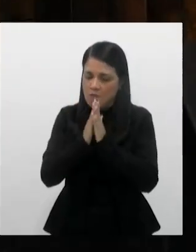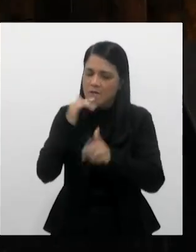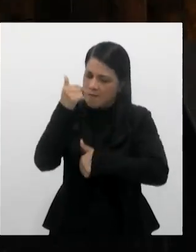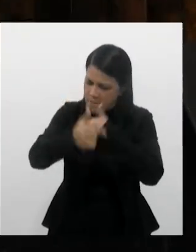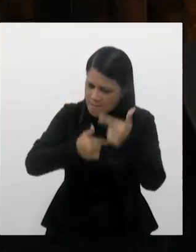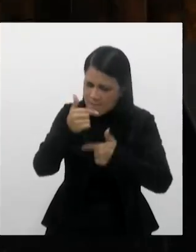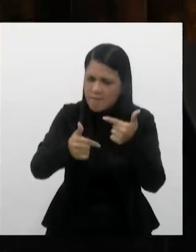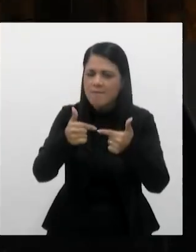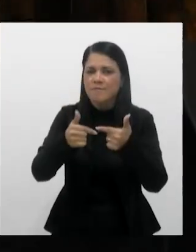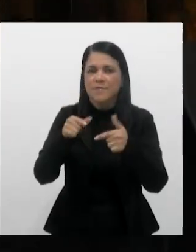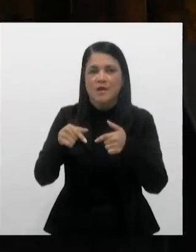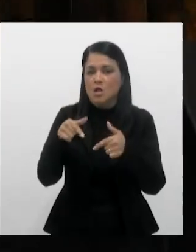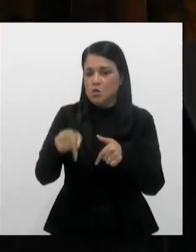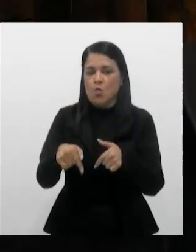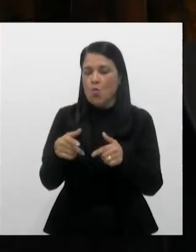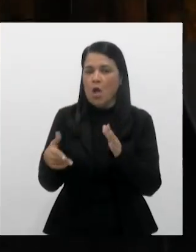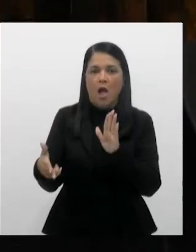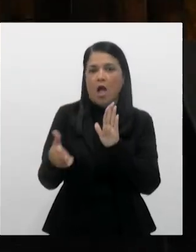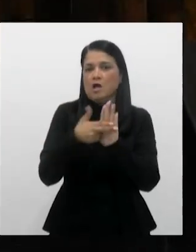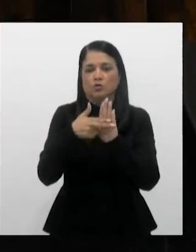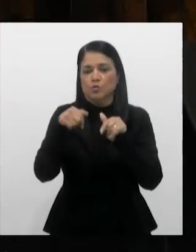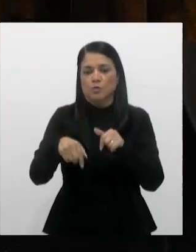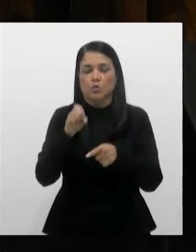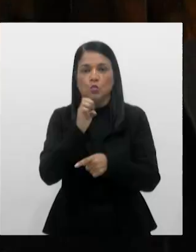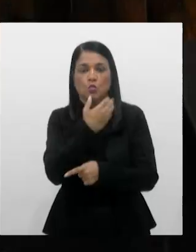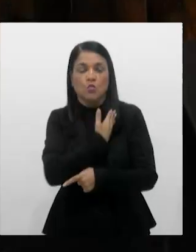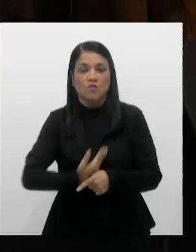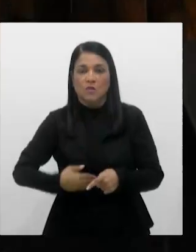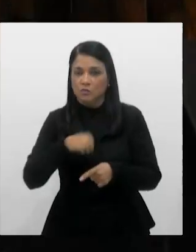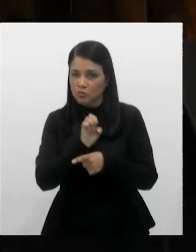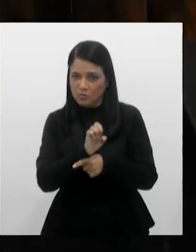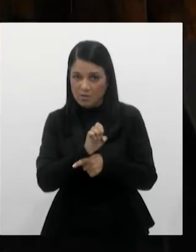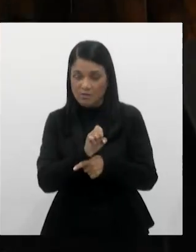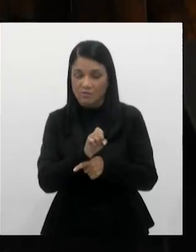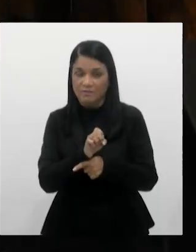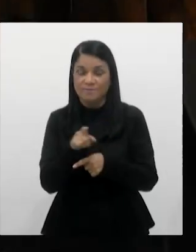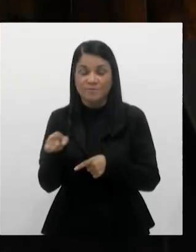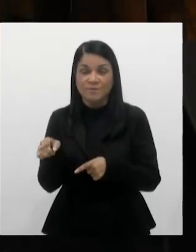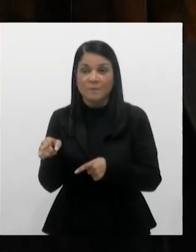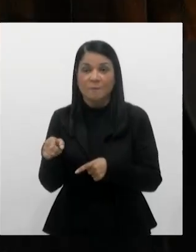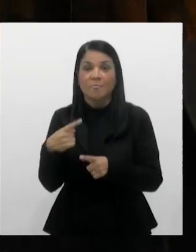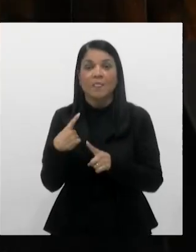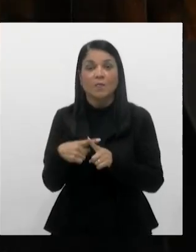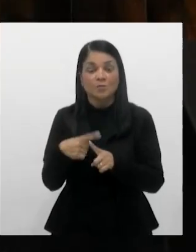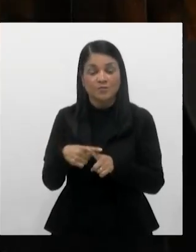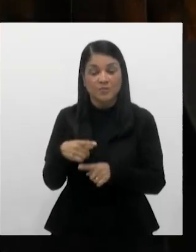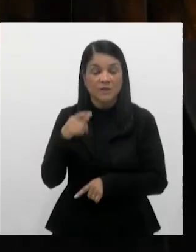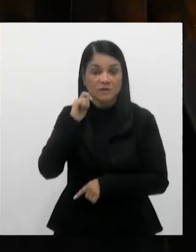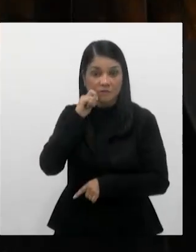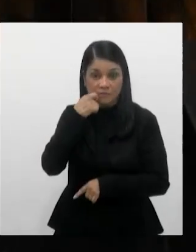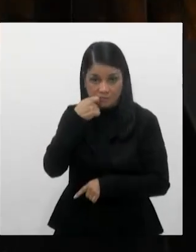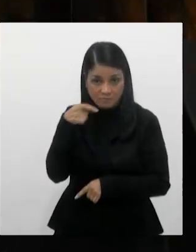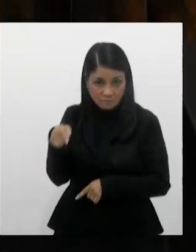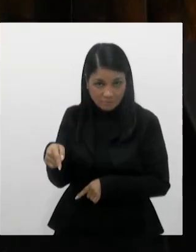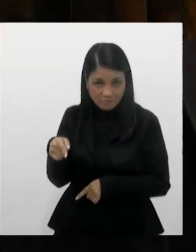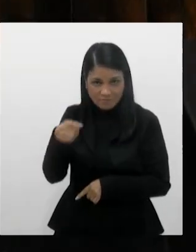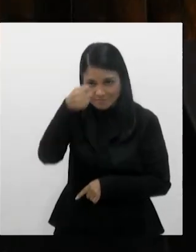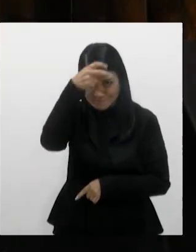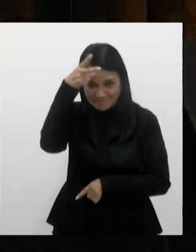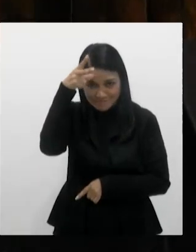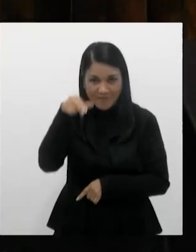Mas ele, com certeza, usará dos mesmos métodos, taxando a população. Até porque o Eduardo Paes é irmão siamês do